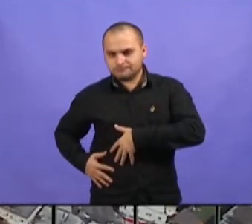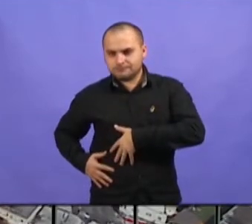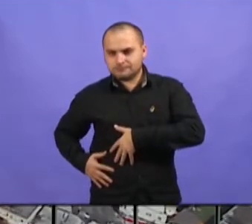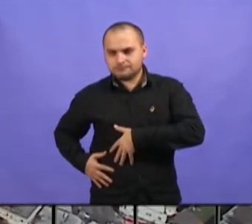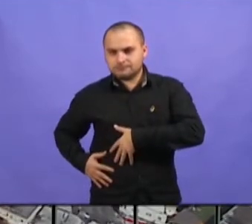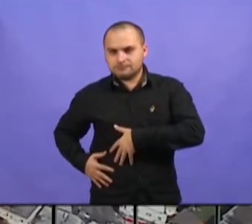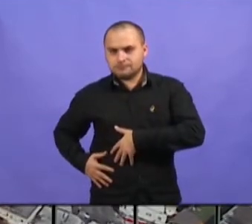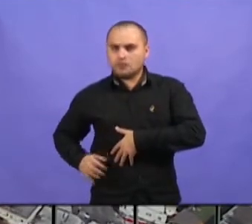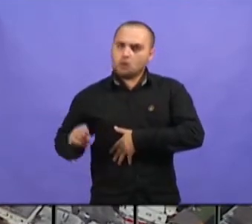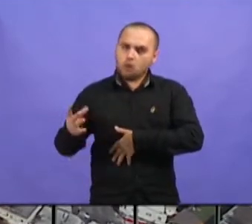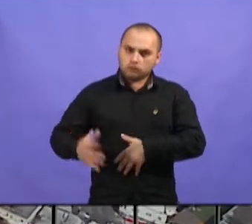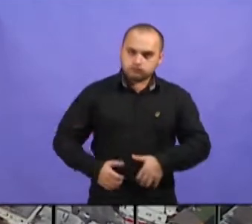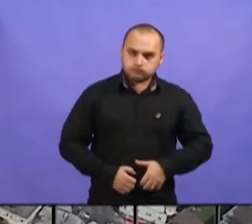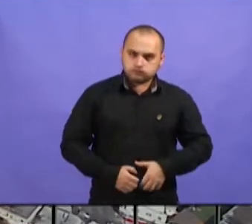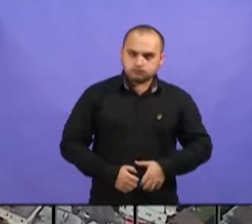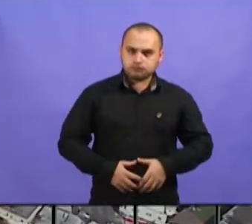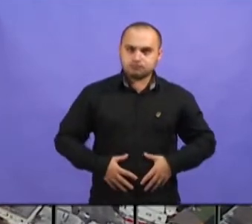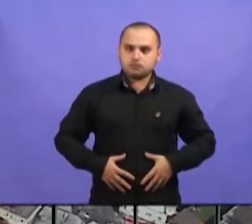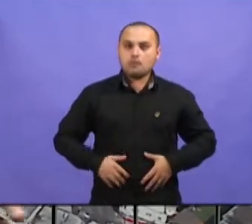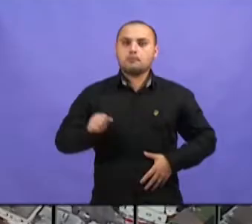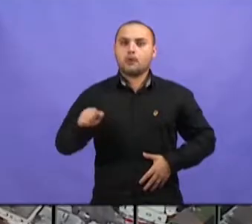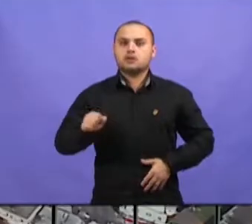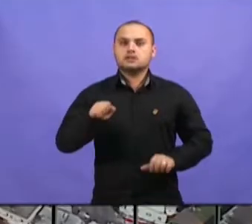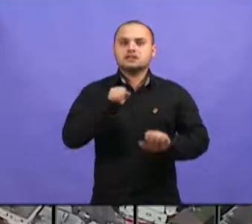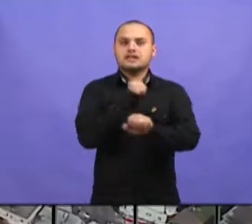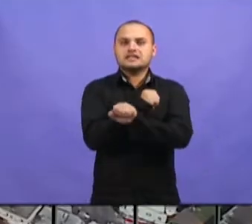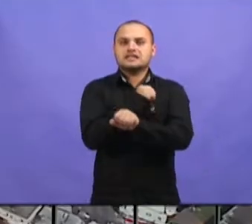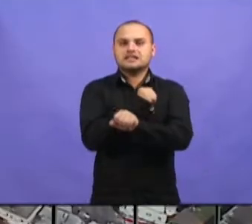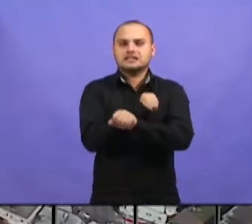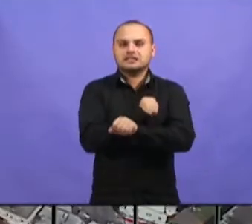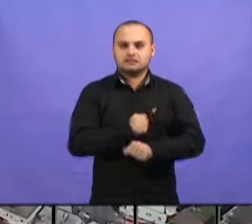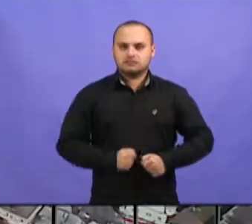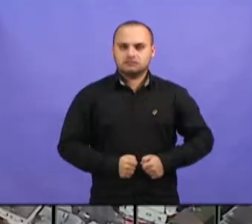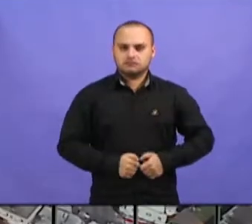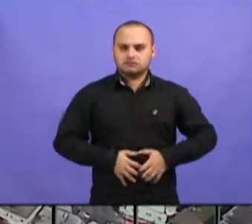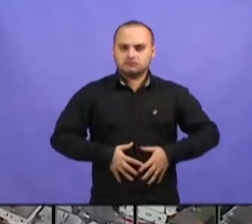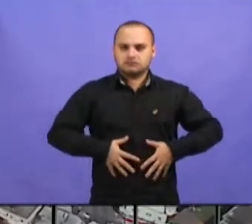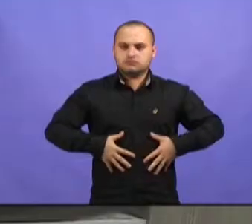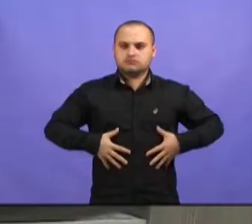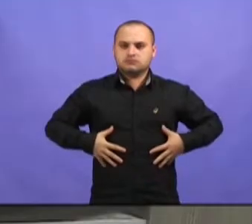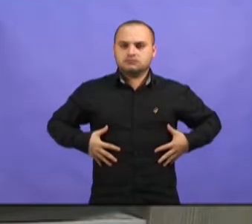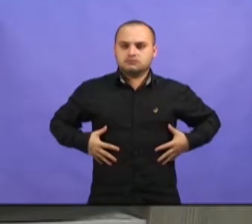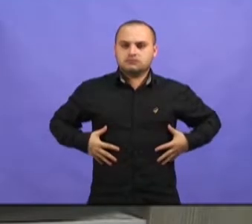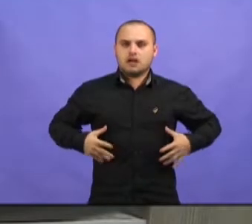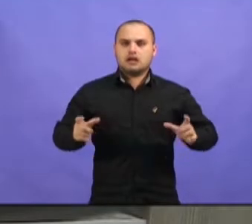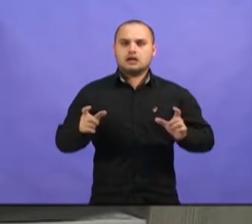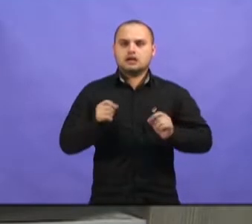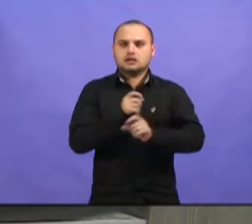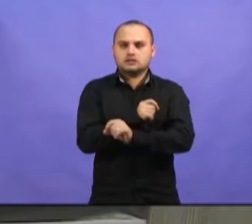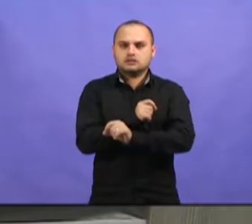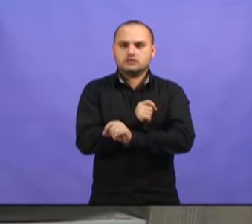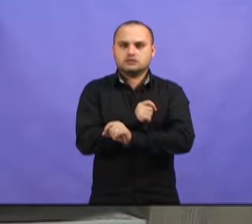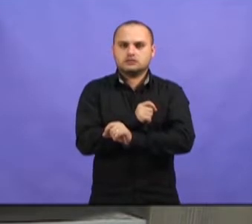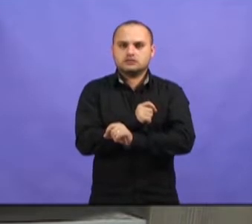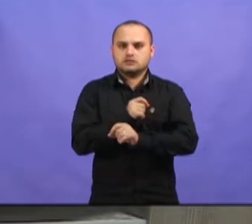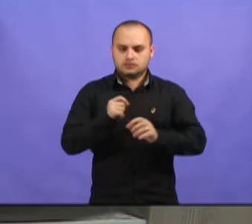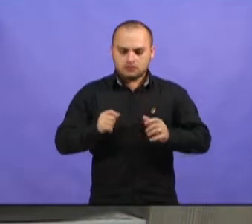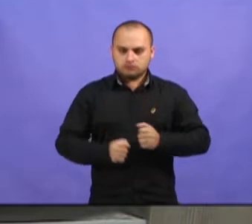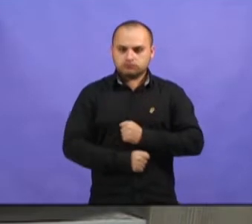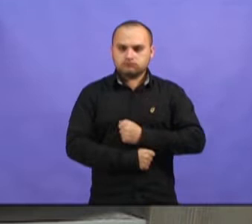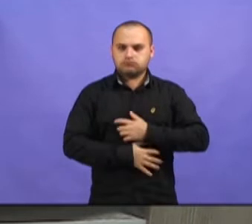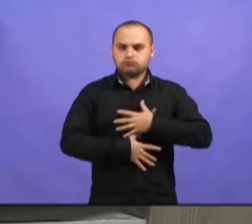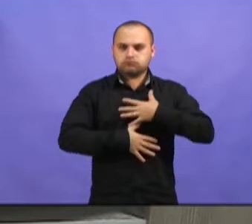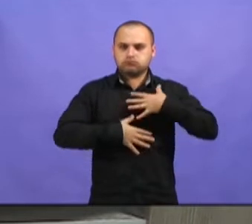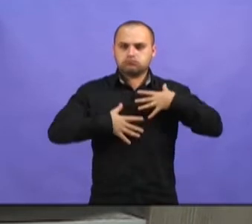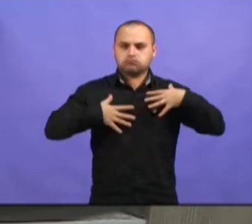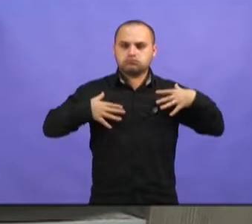ele pode ir para ossos, por exemplo, né? E aí a gente tem células cancerosas da próstata espalhadas pelo